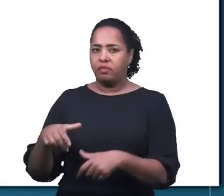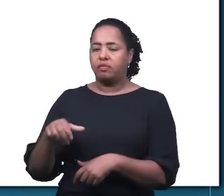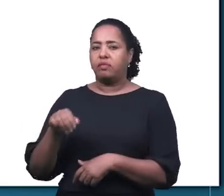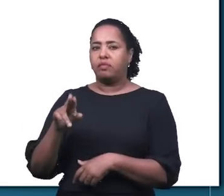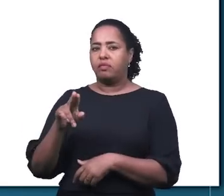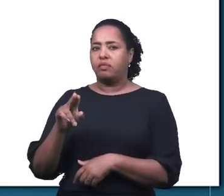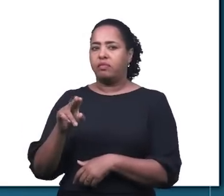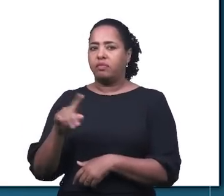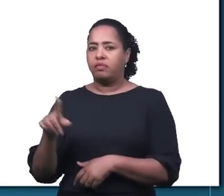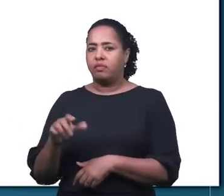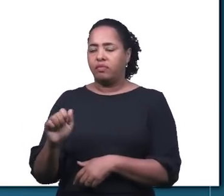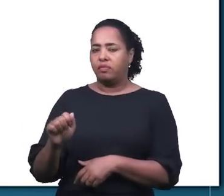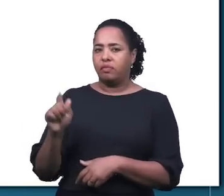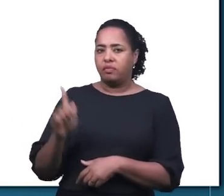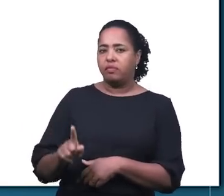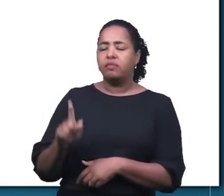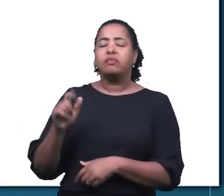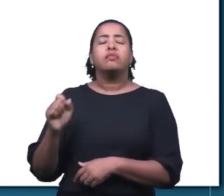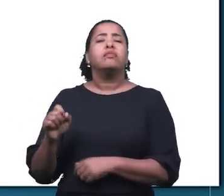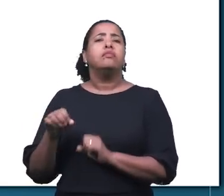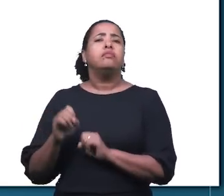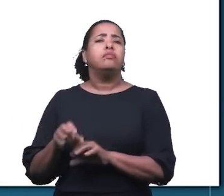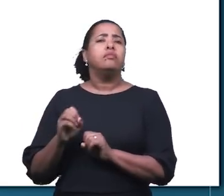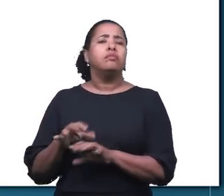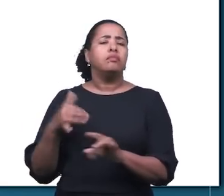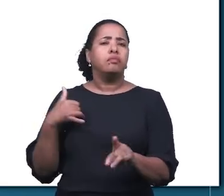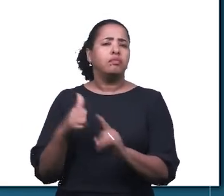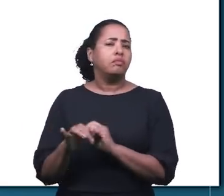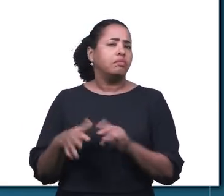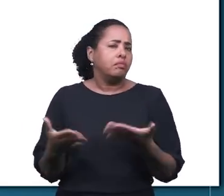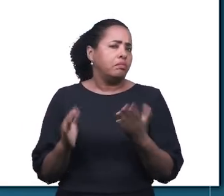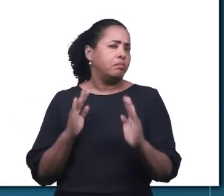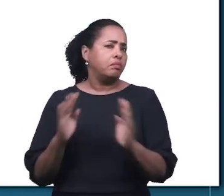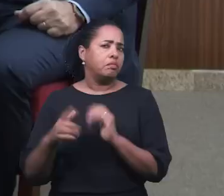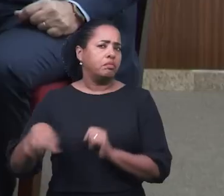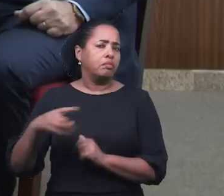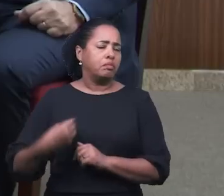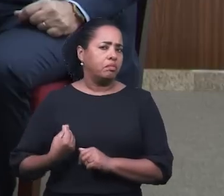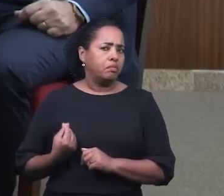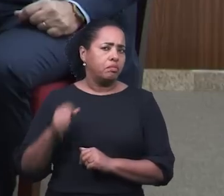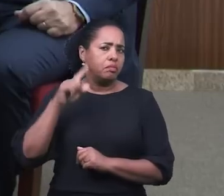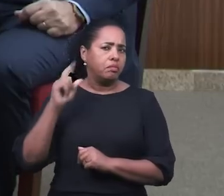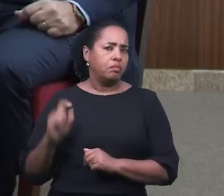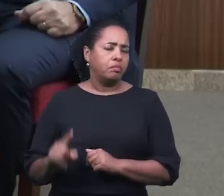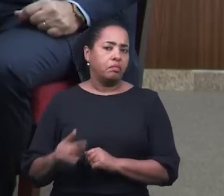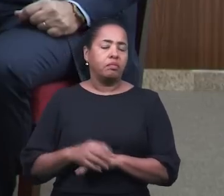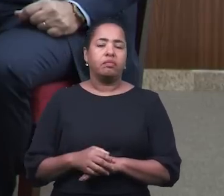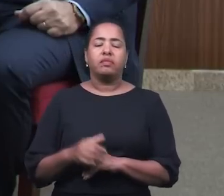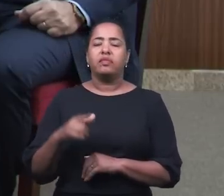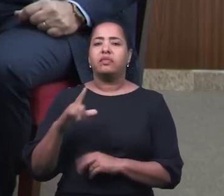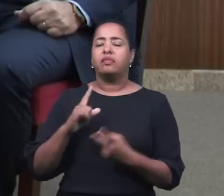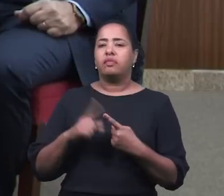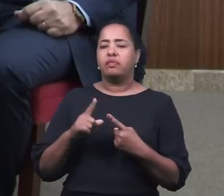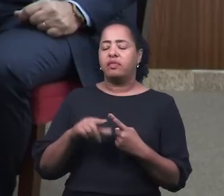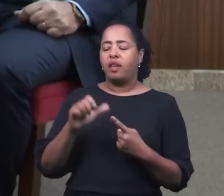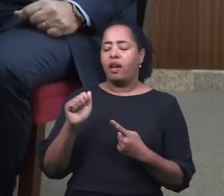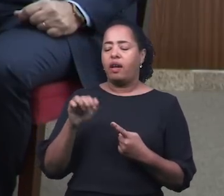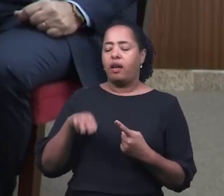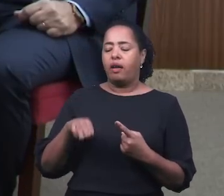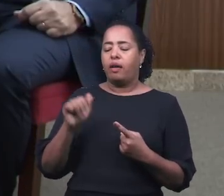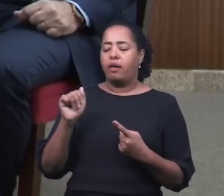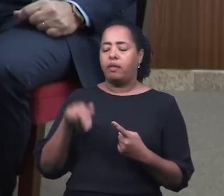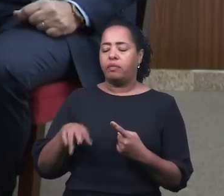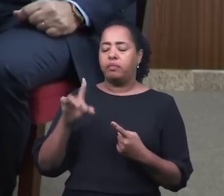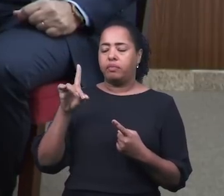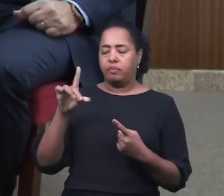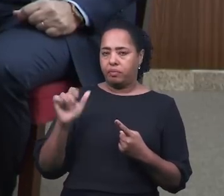Uzá, qual o ensino profético para nós nos nossos dias? Nós temos aqui a participação da jovem Amanda